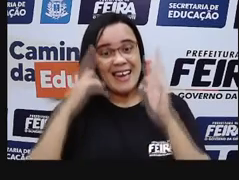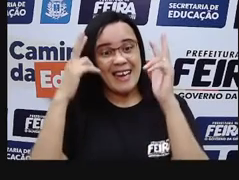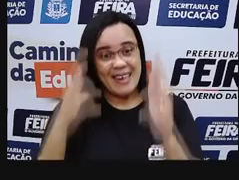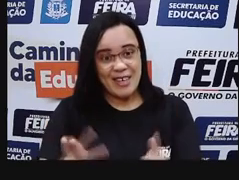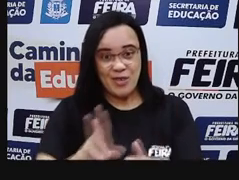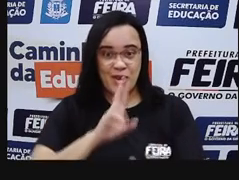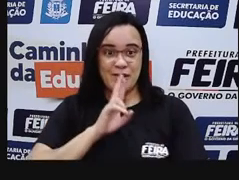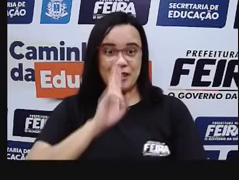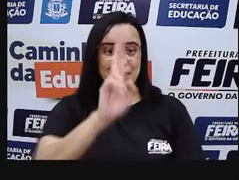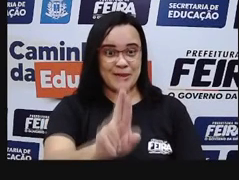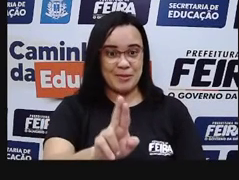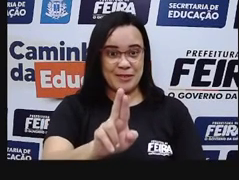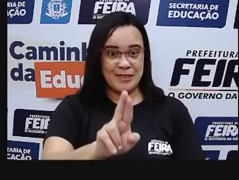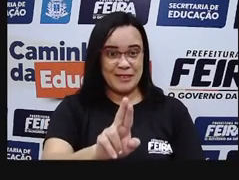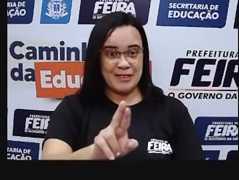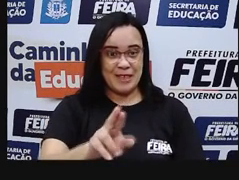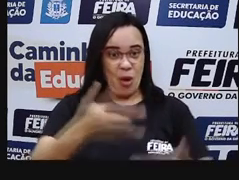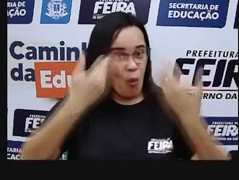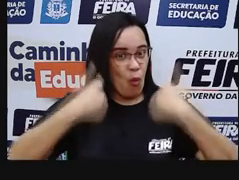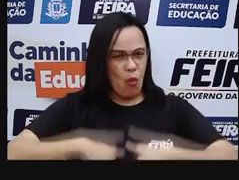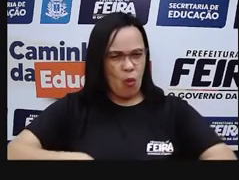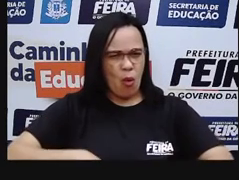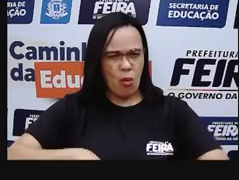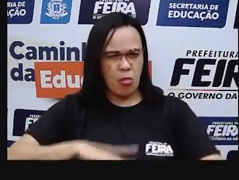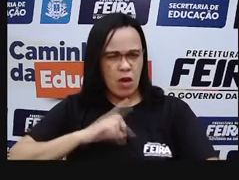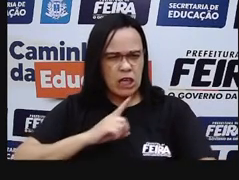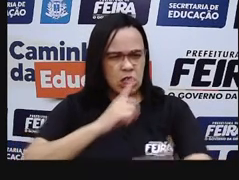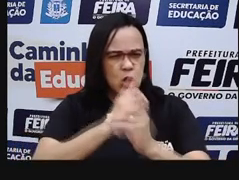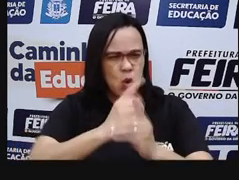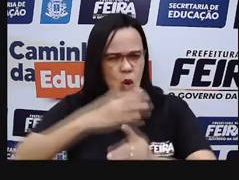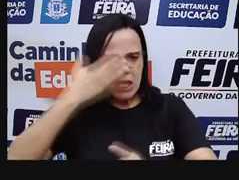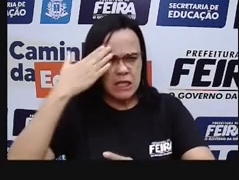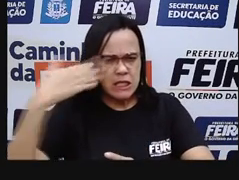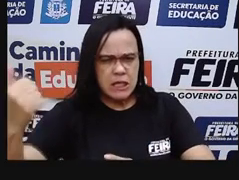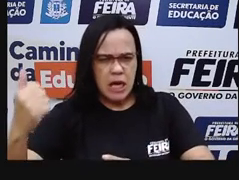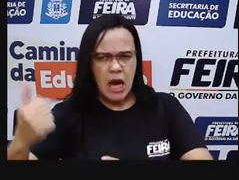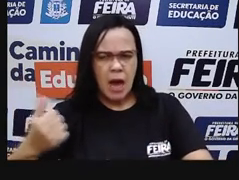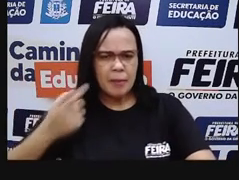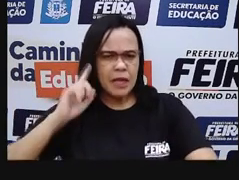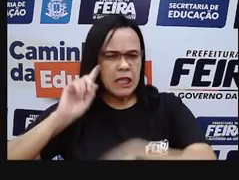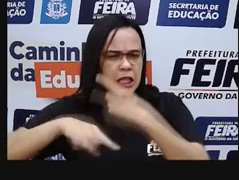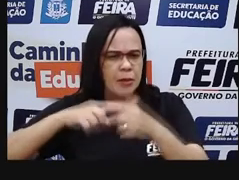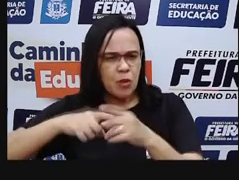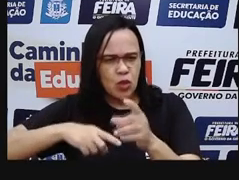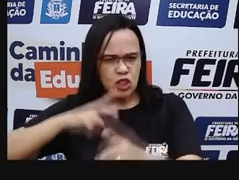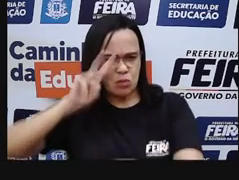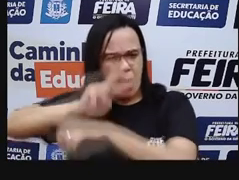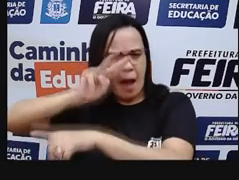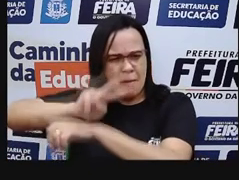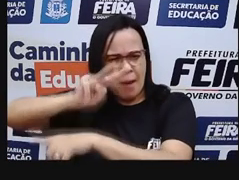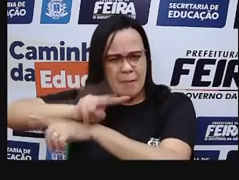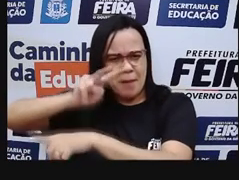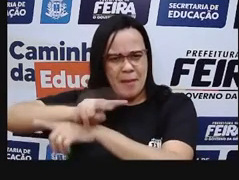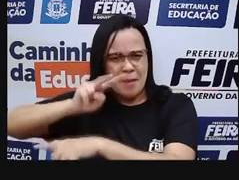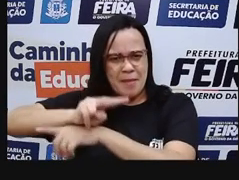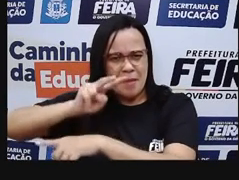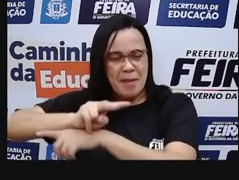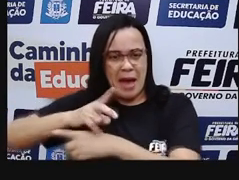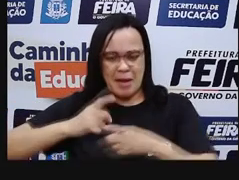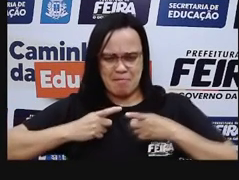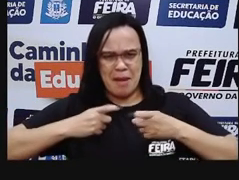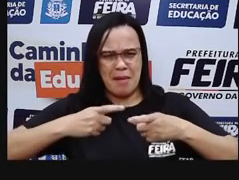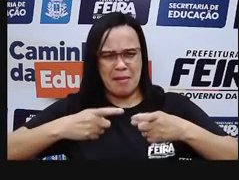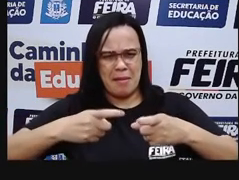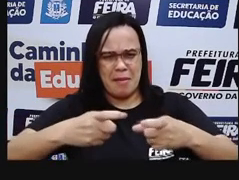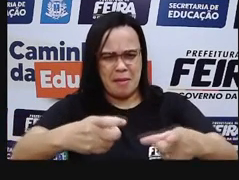adaptativa nosso reconhece ou a primeira vez que existe um ser vivo ali